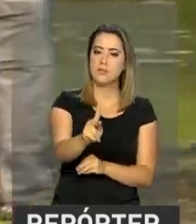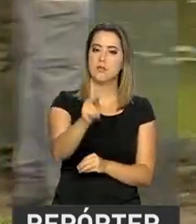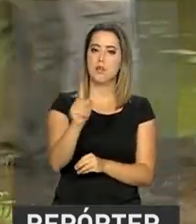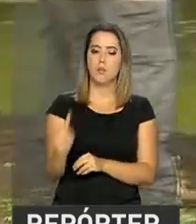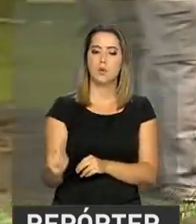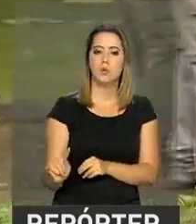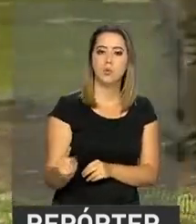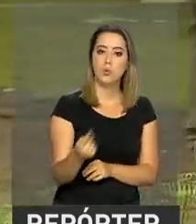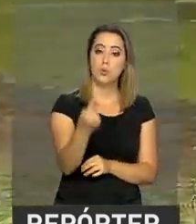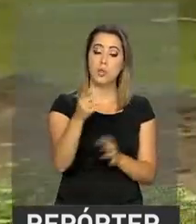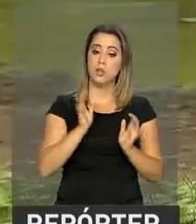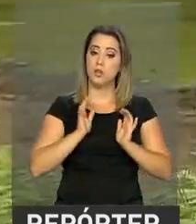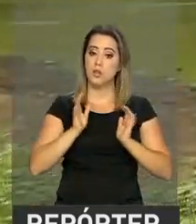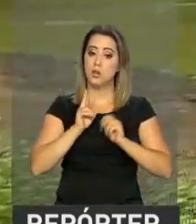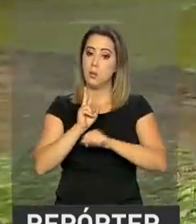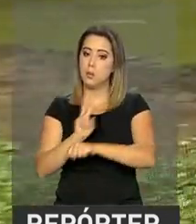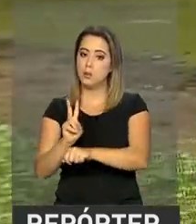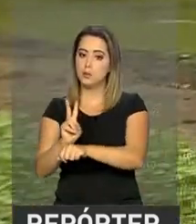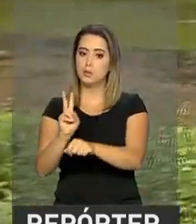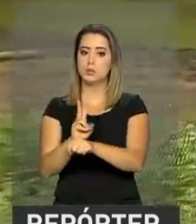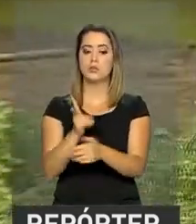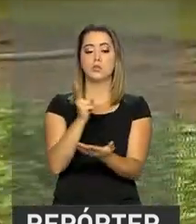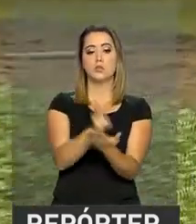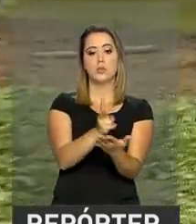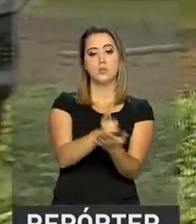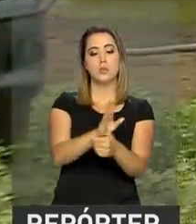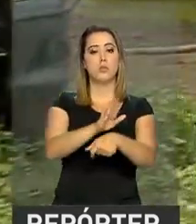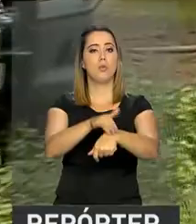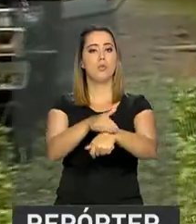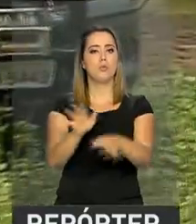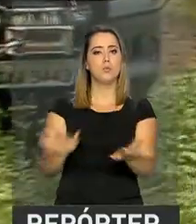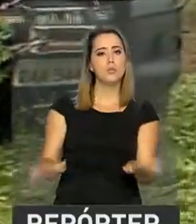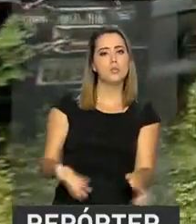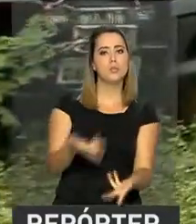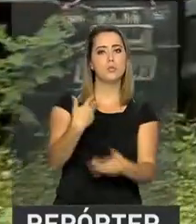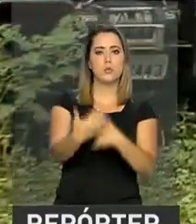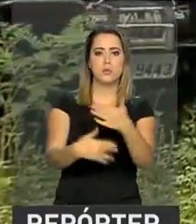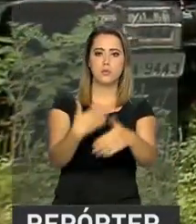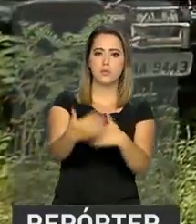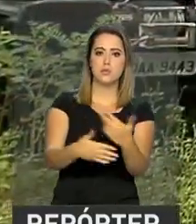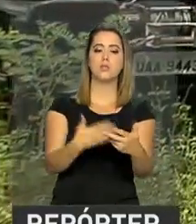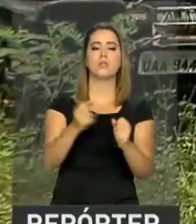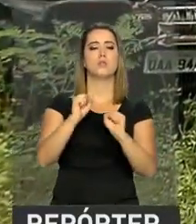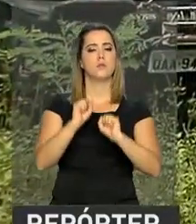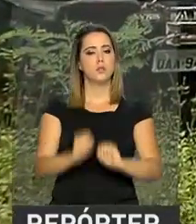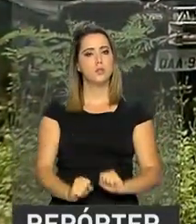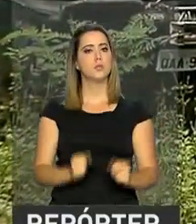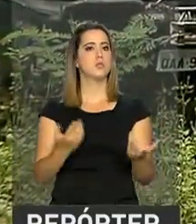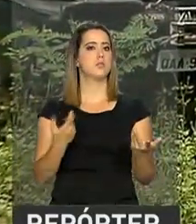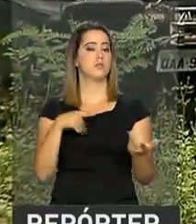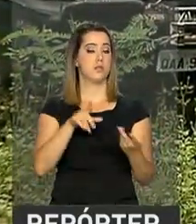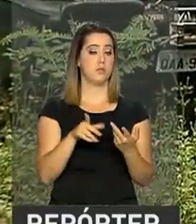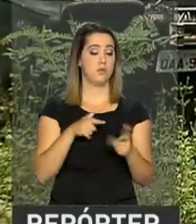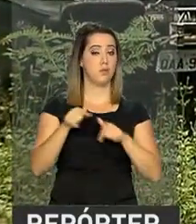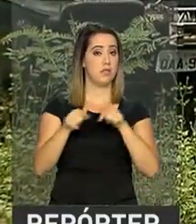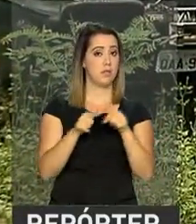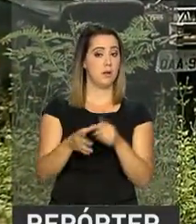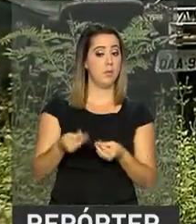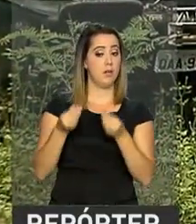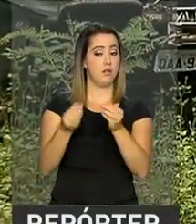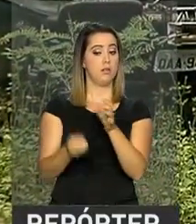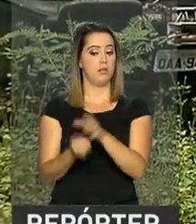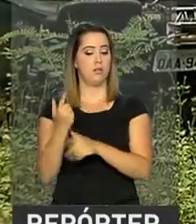tão rica protegida ao mesmo tempo em que se promove o desenvolvimento sustentável com atividades que geram